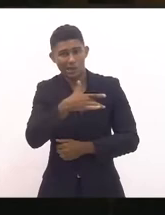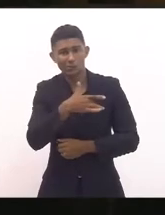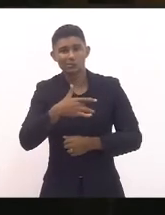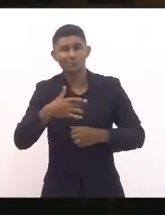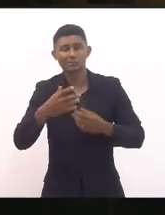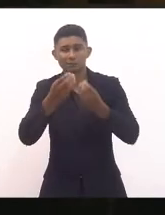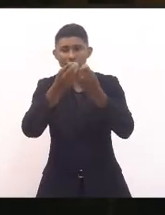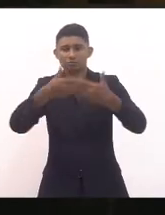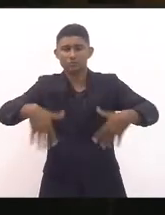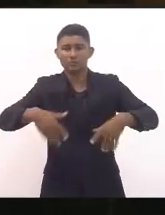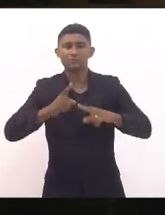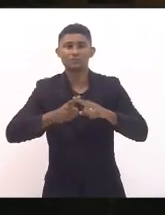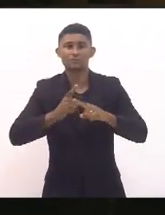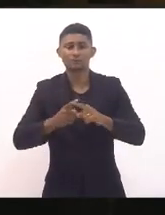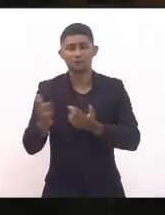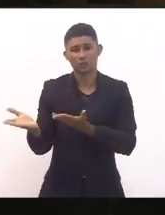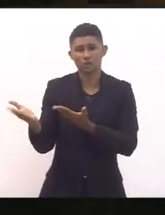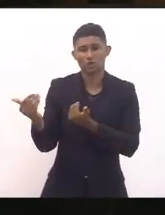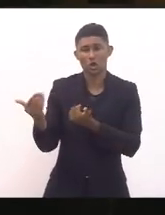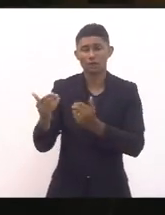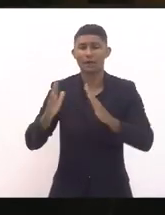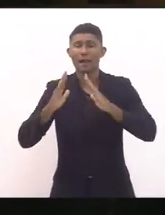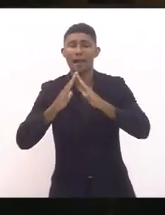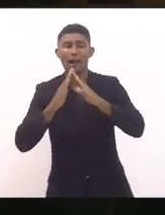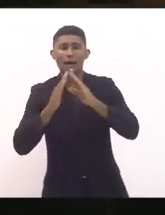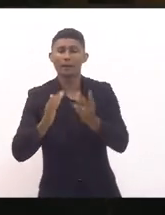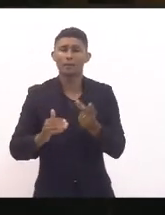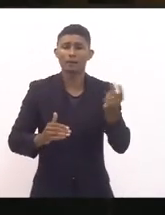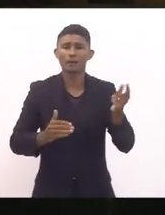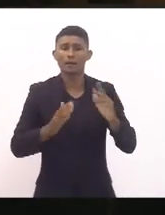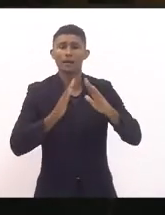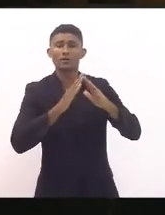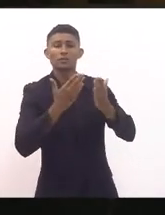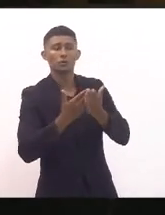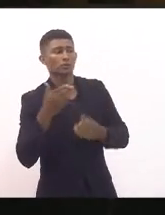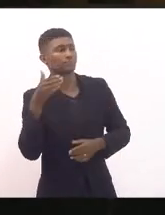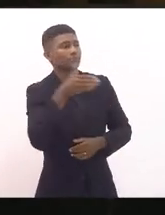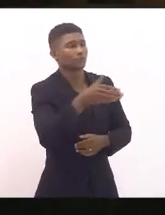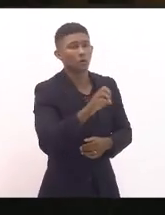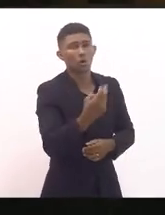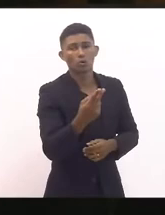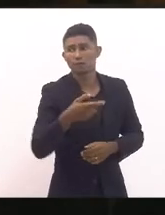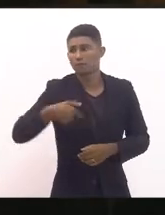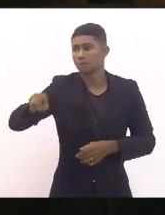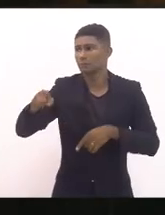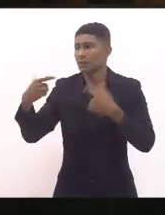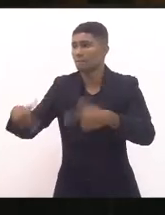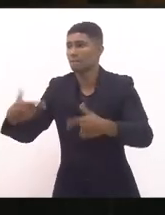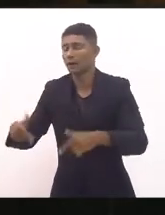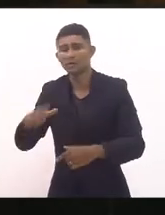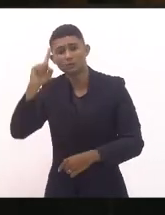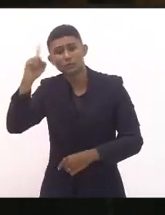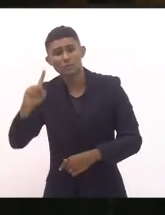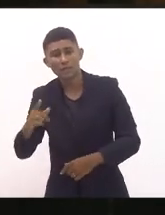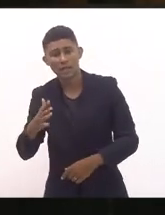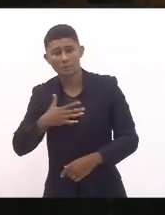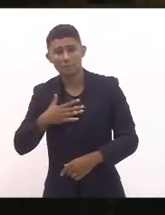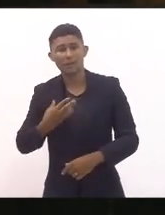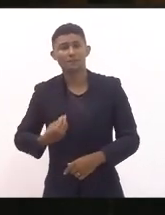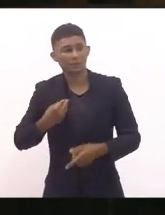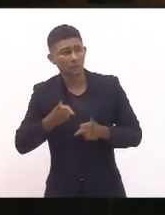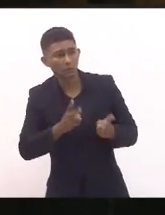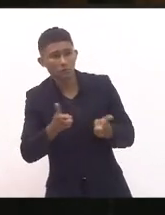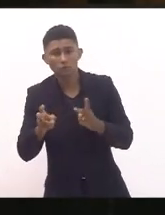jovens que saem para ir à escola, para ir trabalhar, e não sabe se voltam com vida. Se tiver uma operação policial,